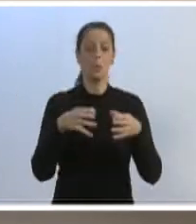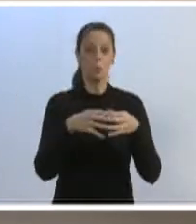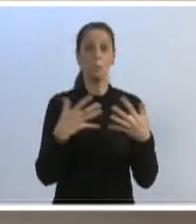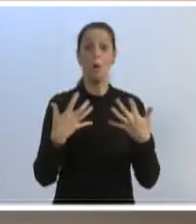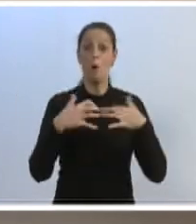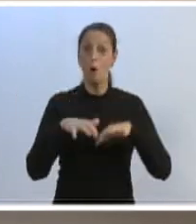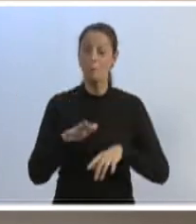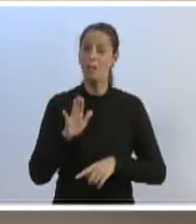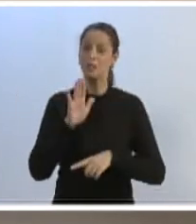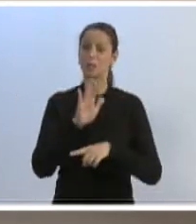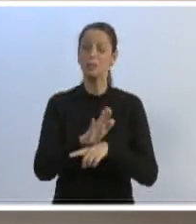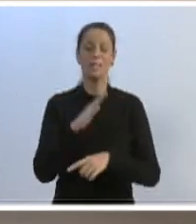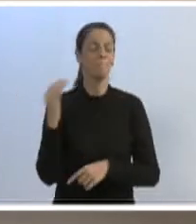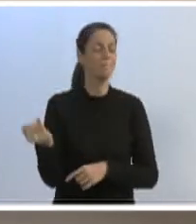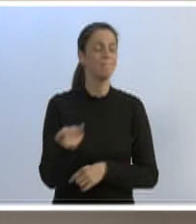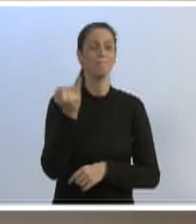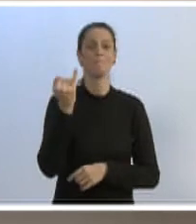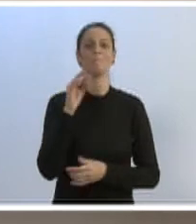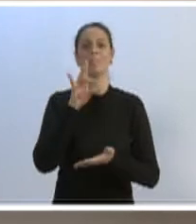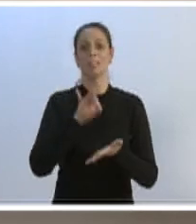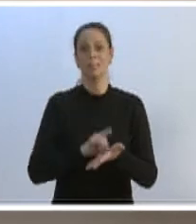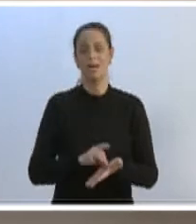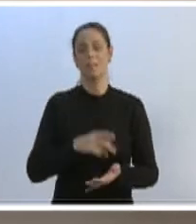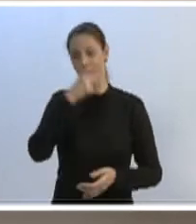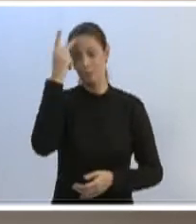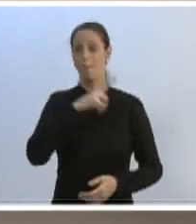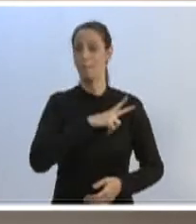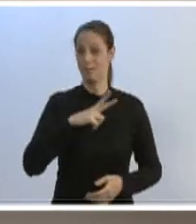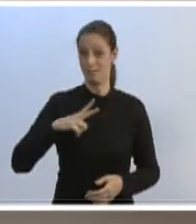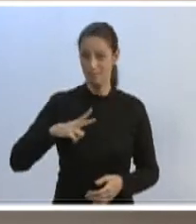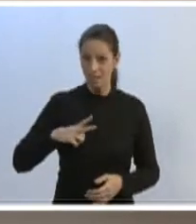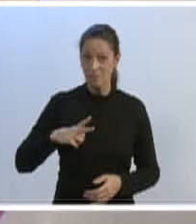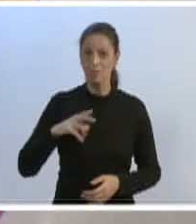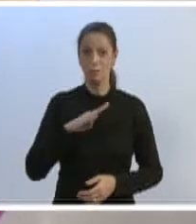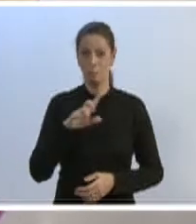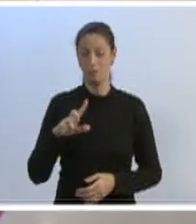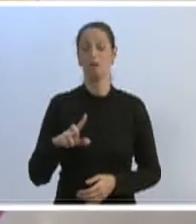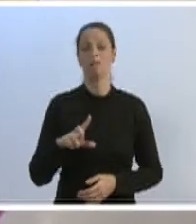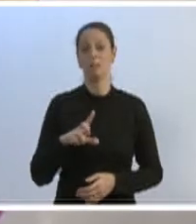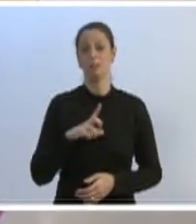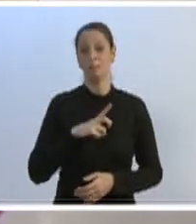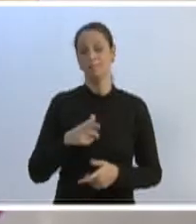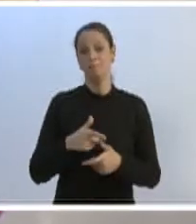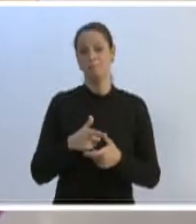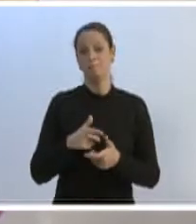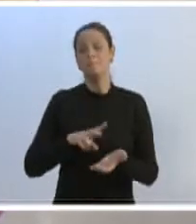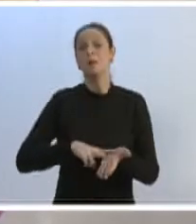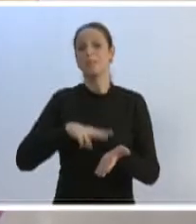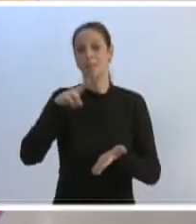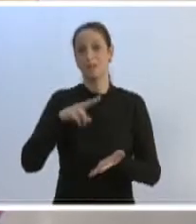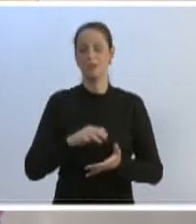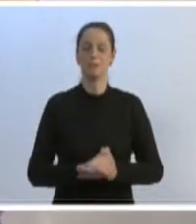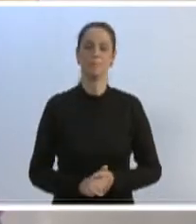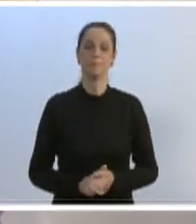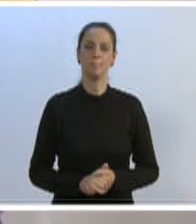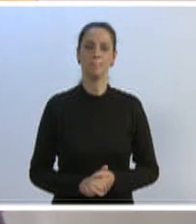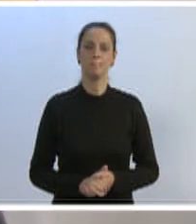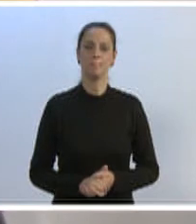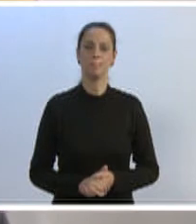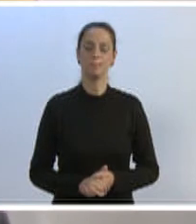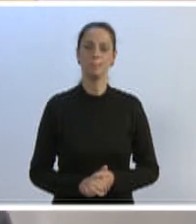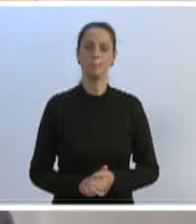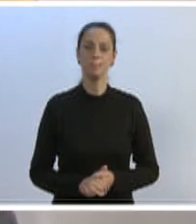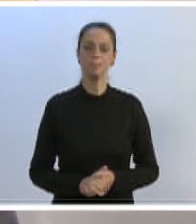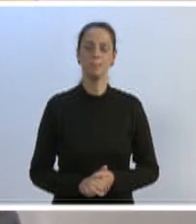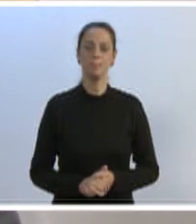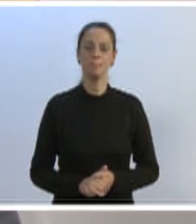contribuiu significativamente aqui para os pacientes do município de Blumenau. Me concede mais 2 minutos, presidente? Mais 2 minutos para concluir o seu pronunciamento.